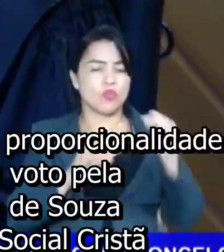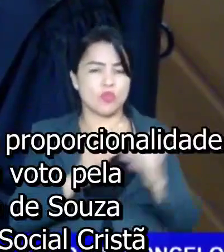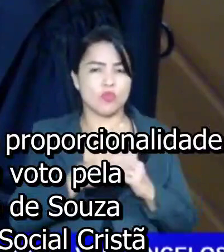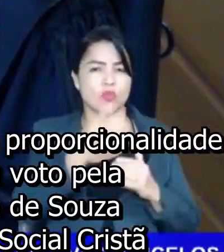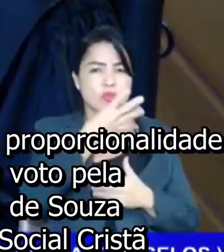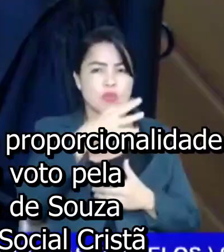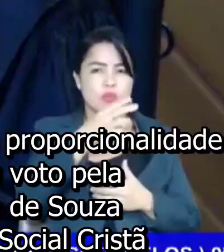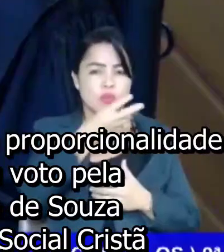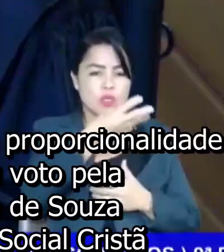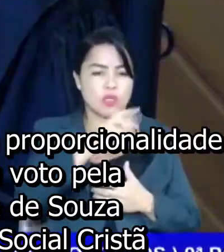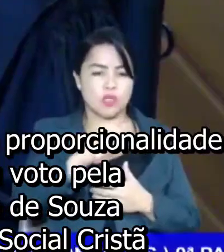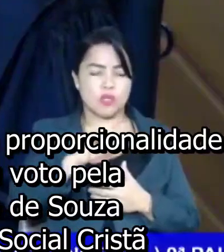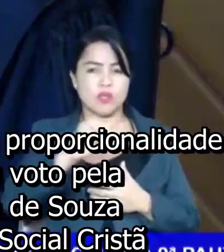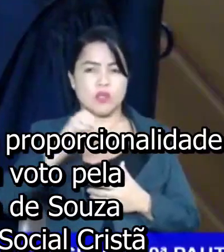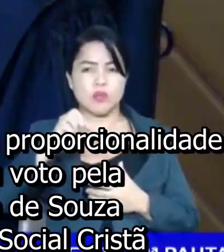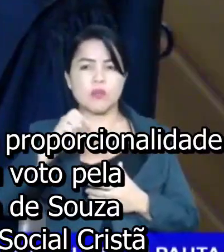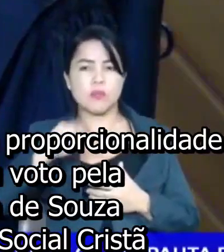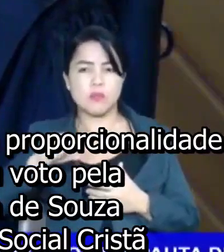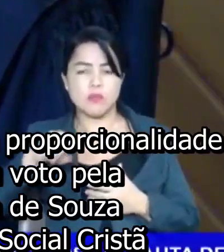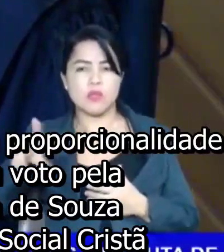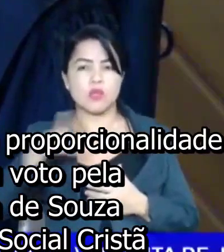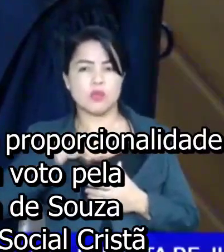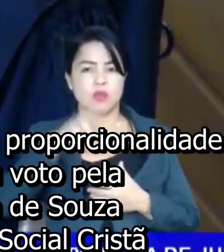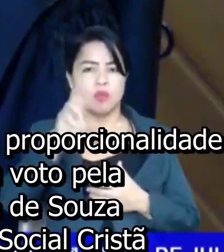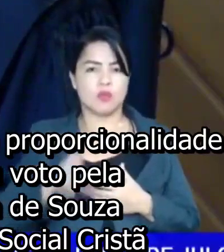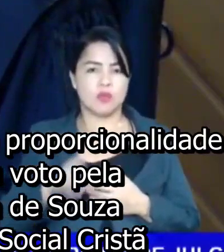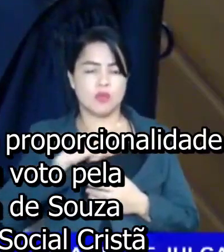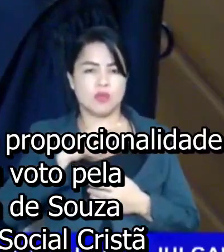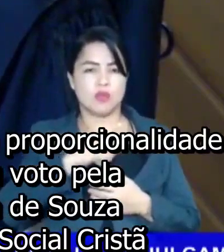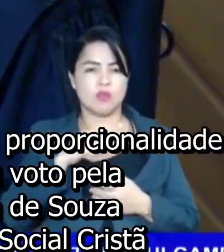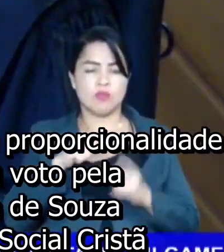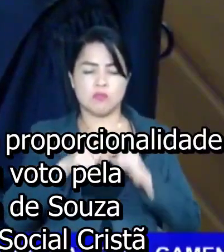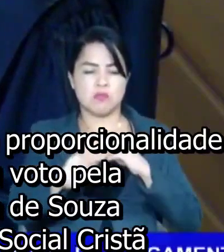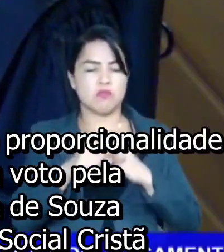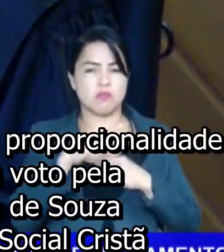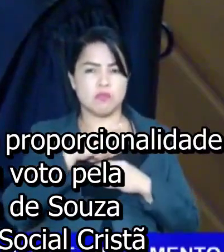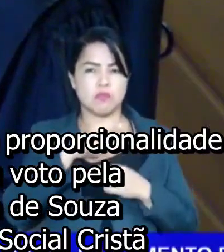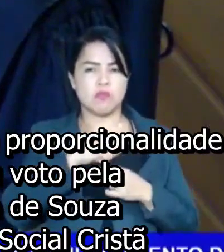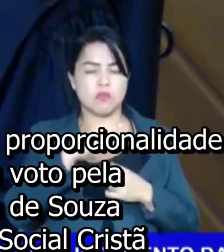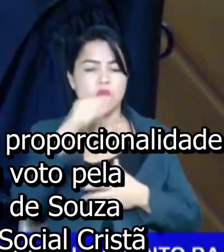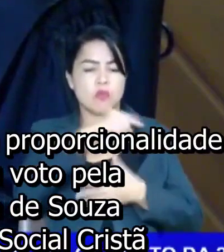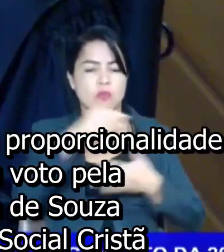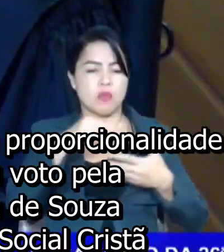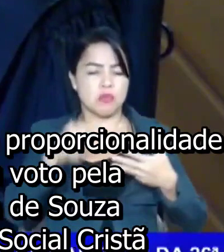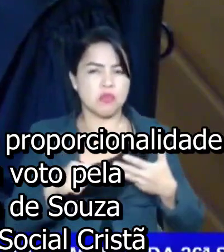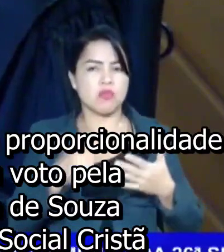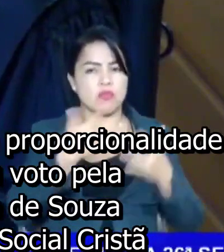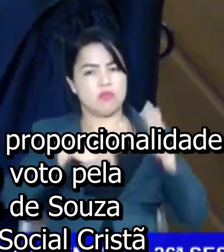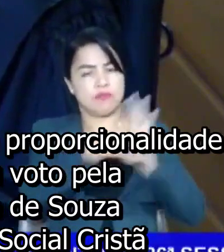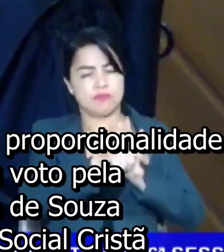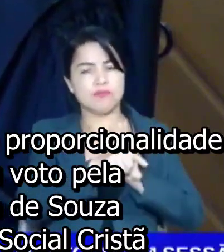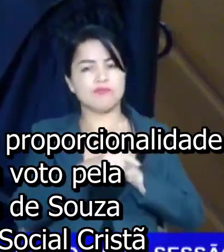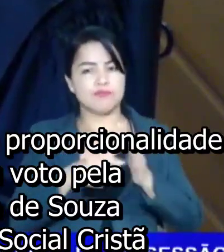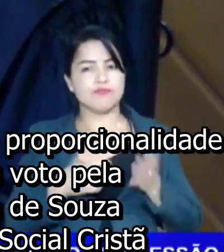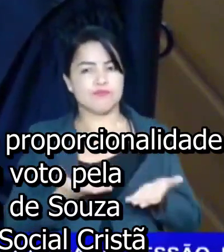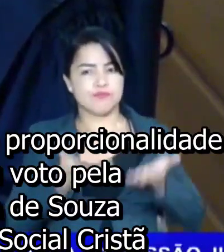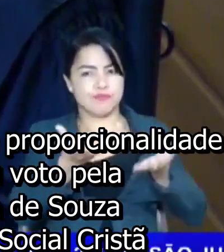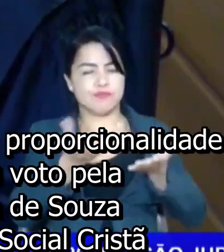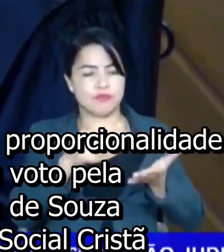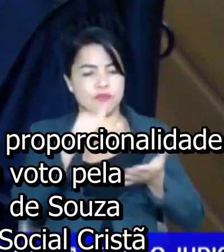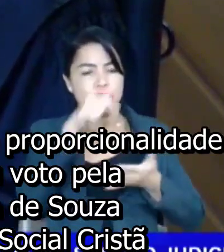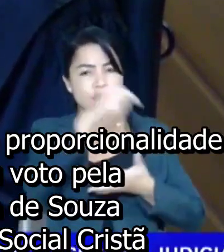que desautoriza a aplicação dos princípios da razoabilidade e proporcionalidade ao caso. Com